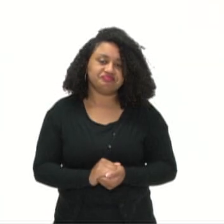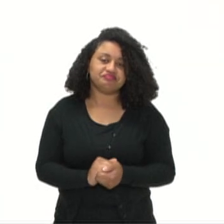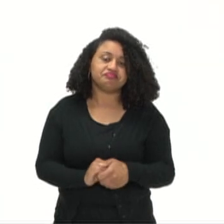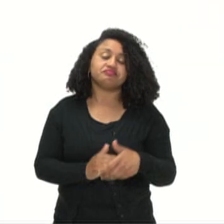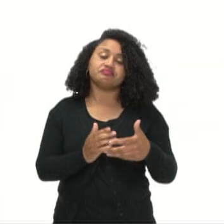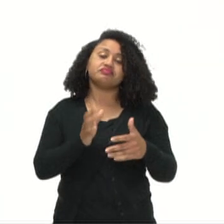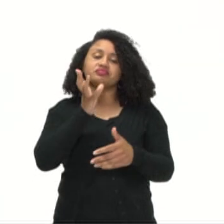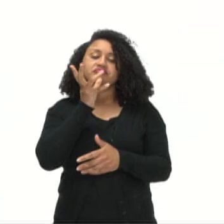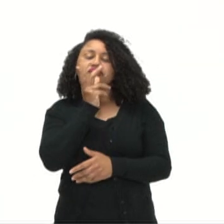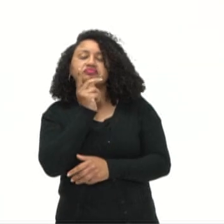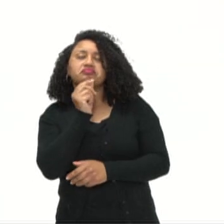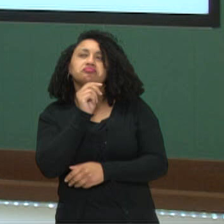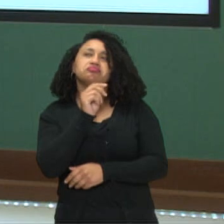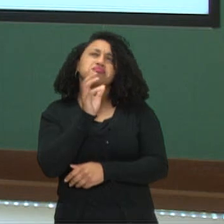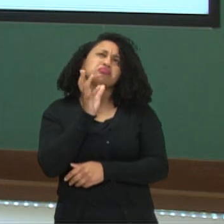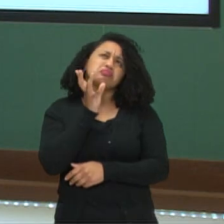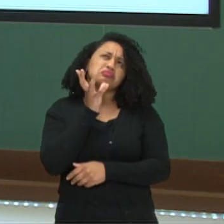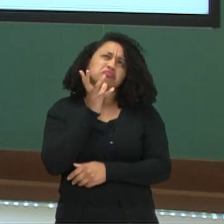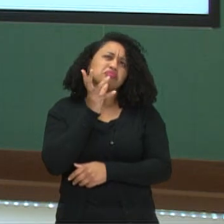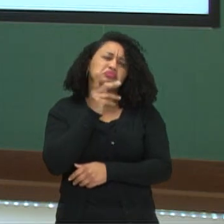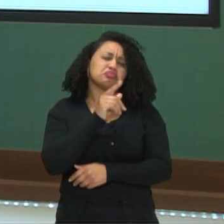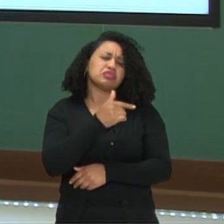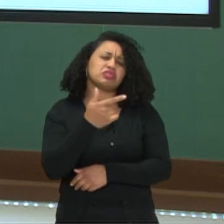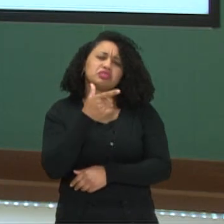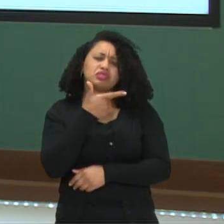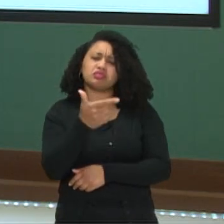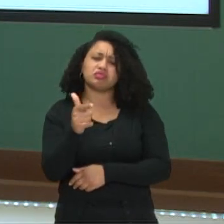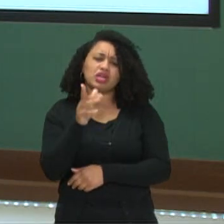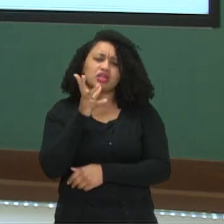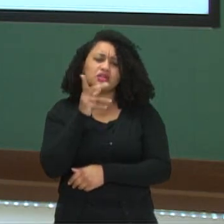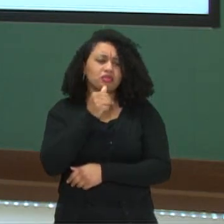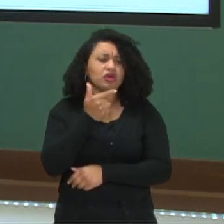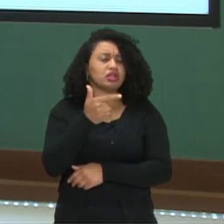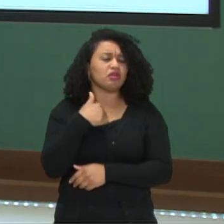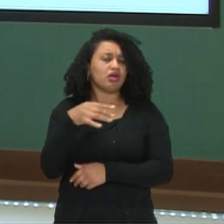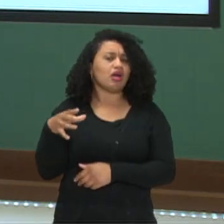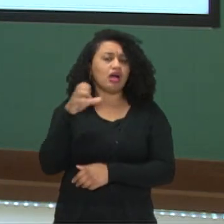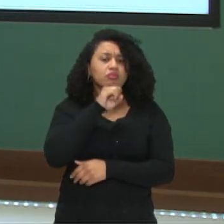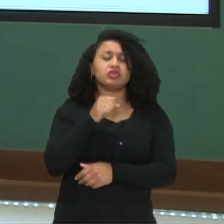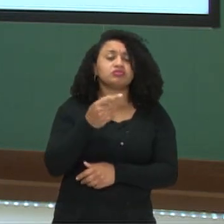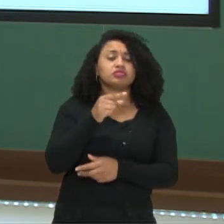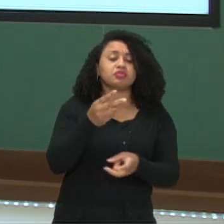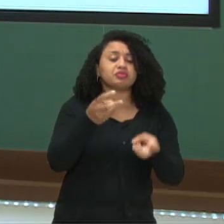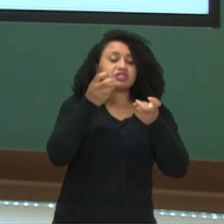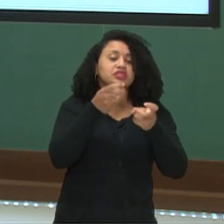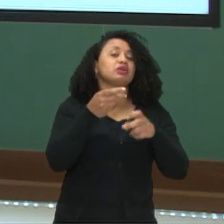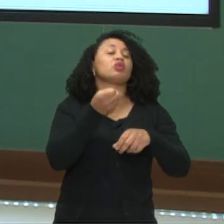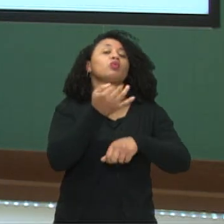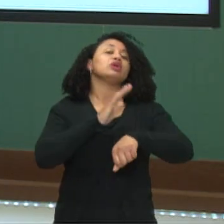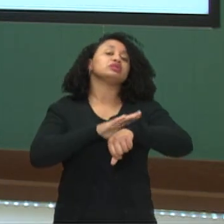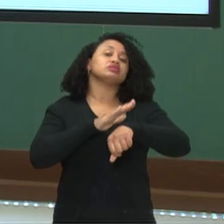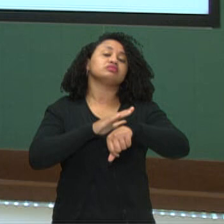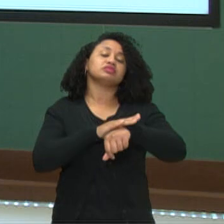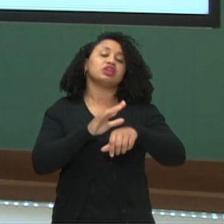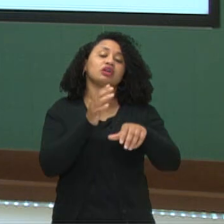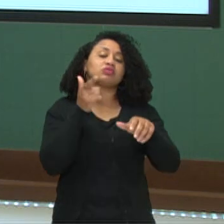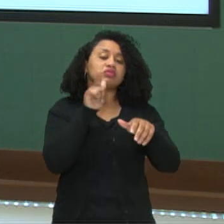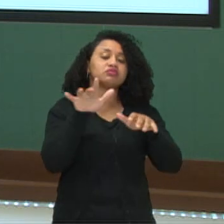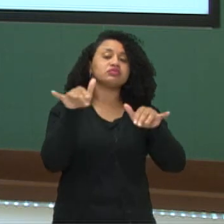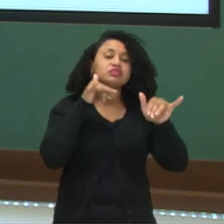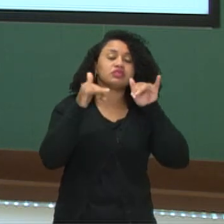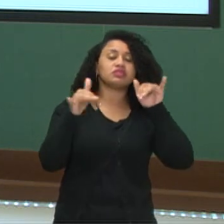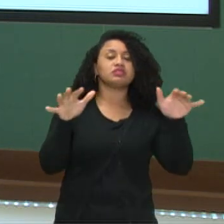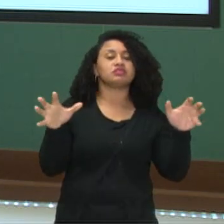isso demora muito rápido, tá? Então não dá para perceber muito o tempo de carregamento, é muito rápido para a